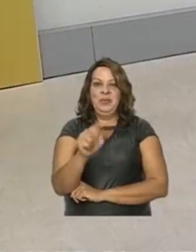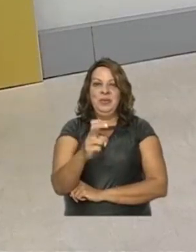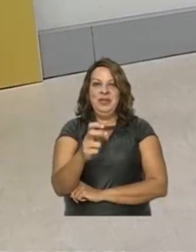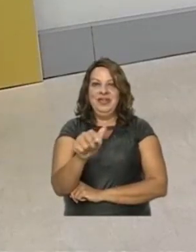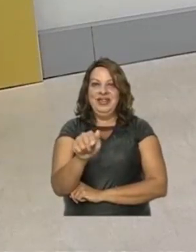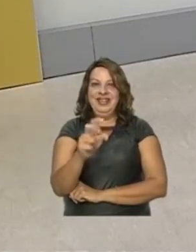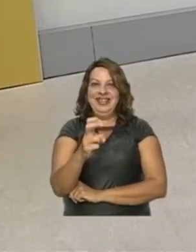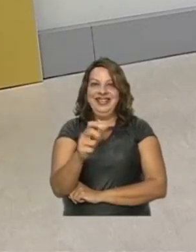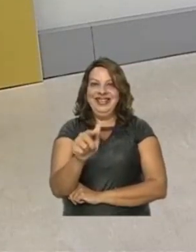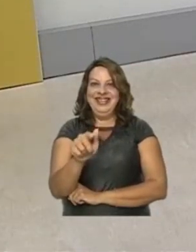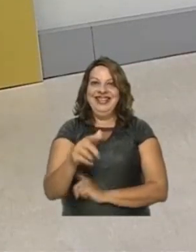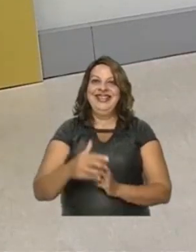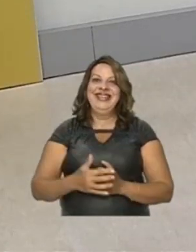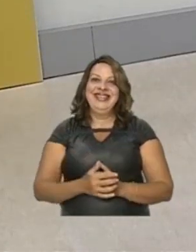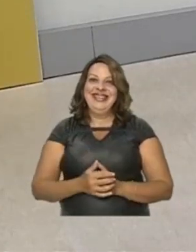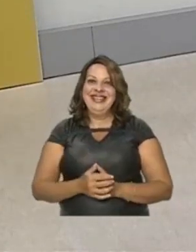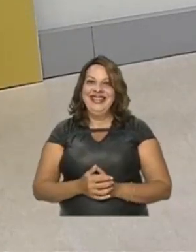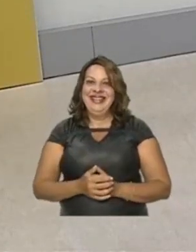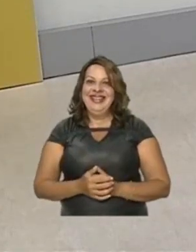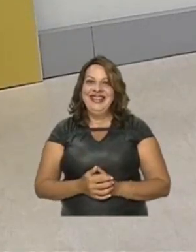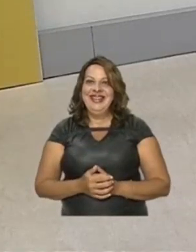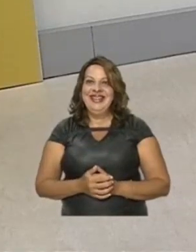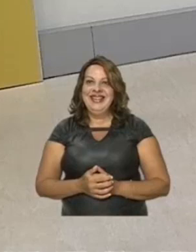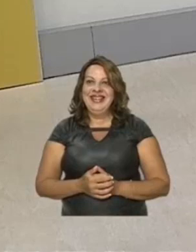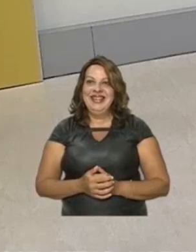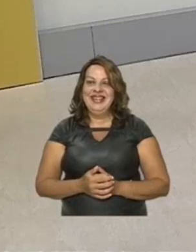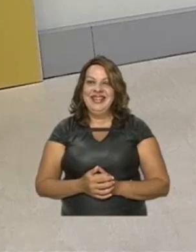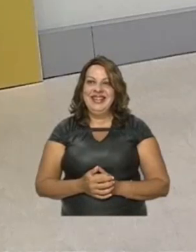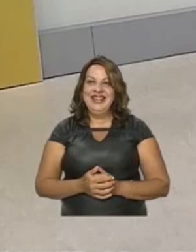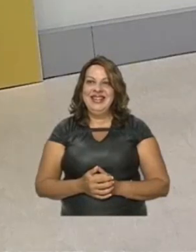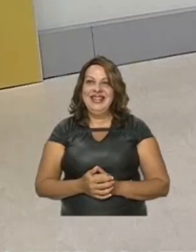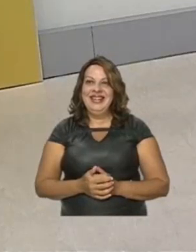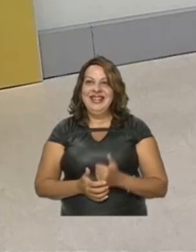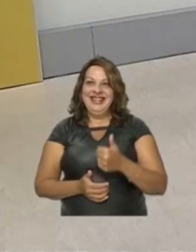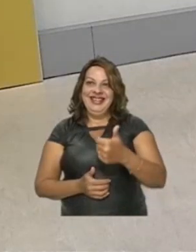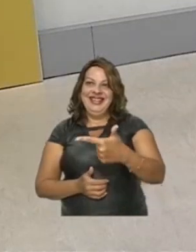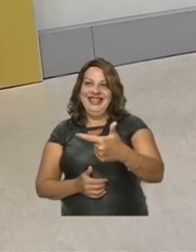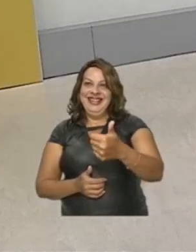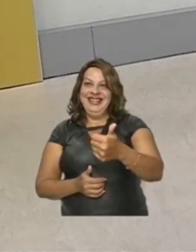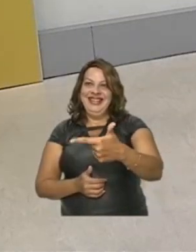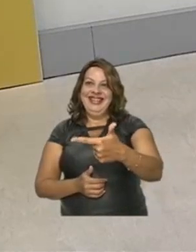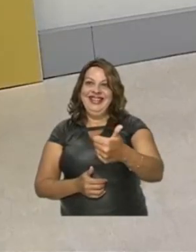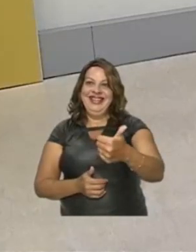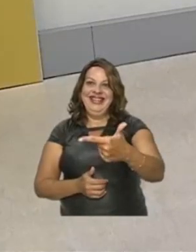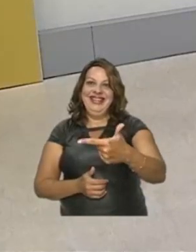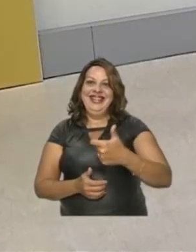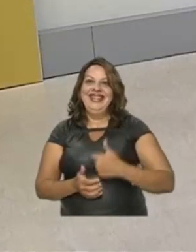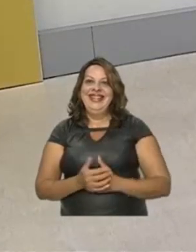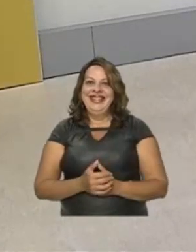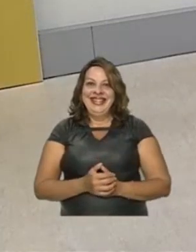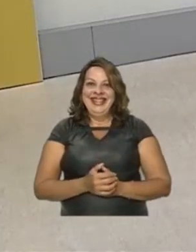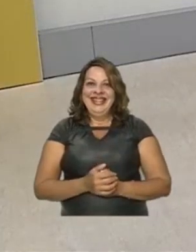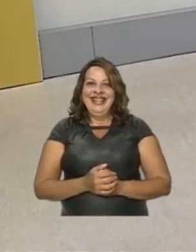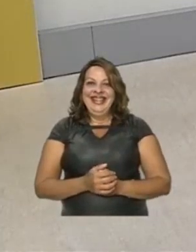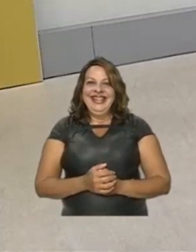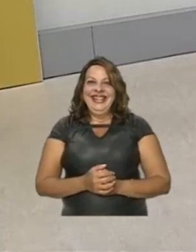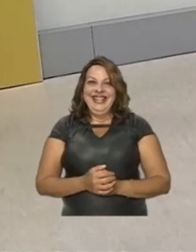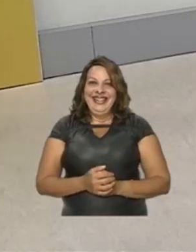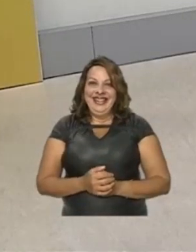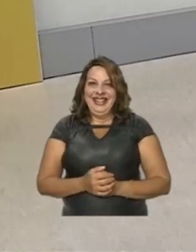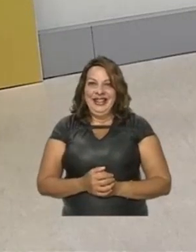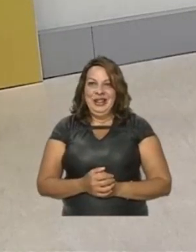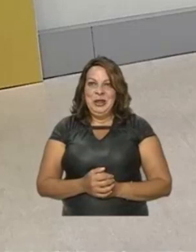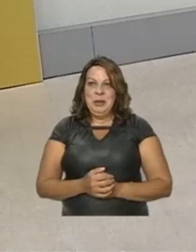Beth. 57, Beth. 57 marcou, marco 12. 12 subiu, saiu valendo 12.